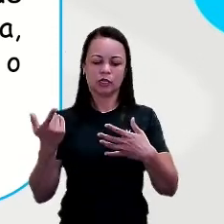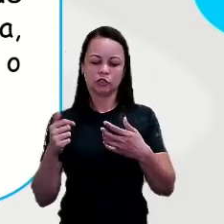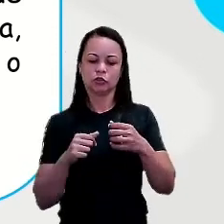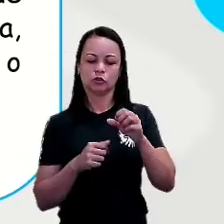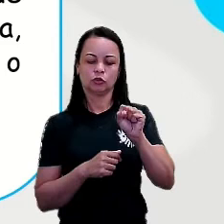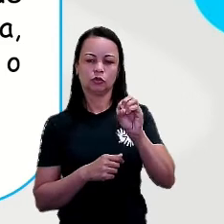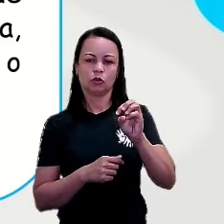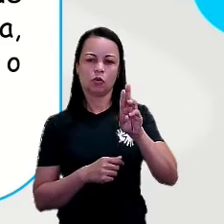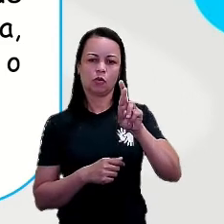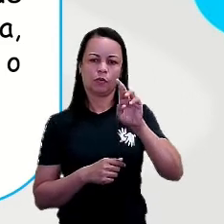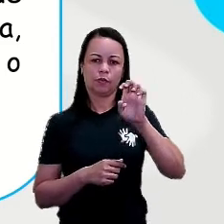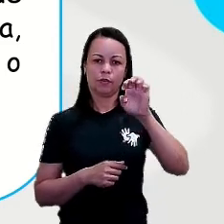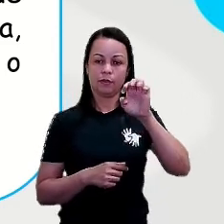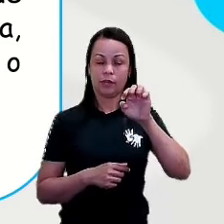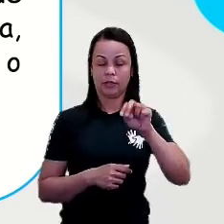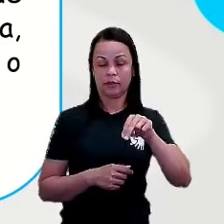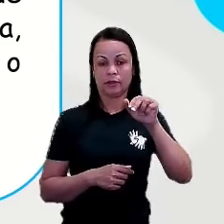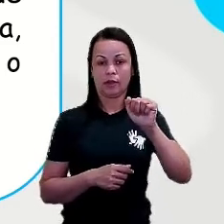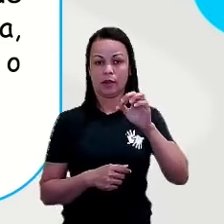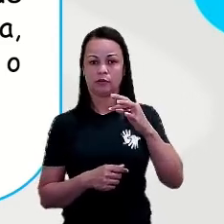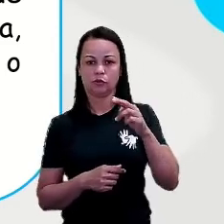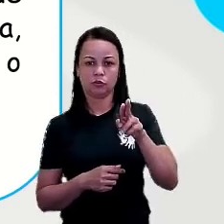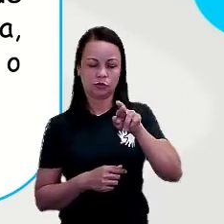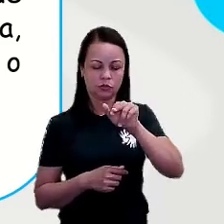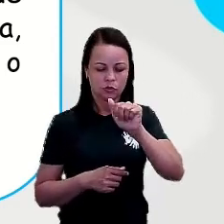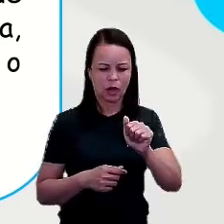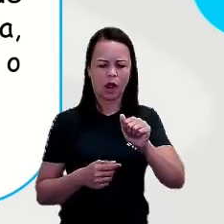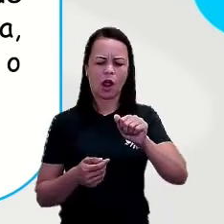intervêm seres fabulosos, animais